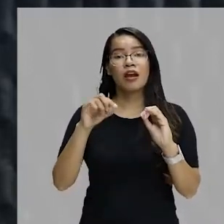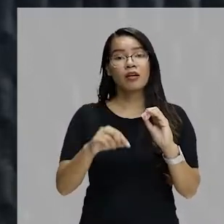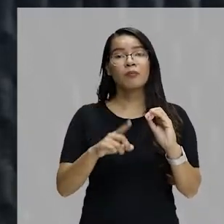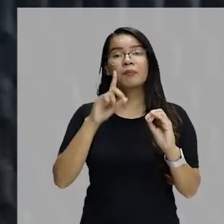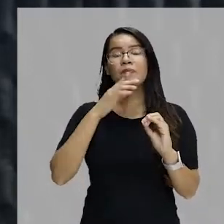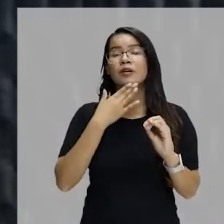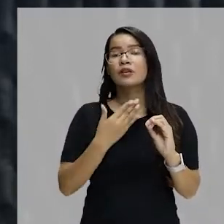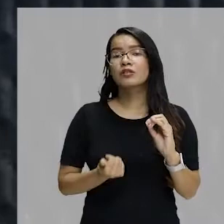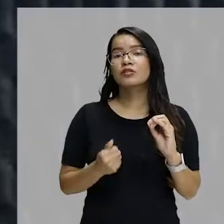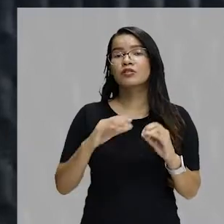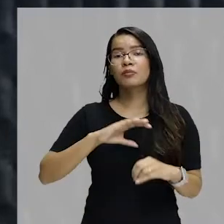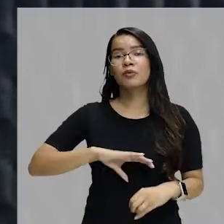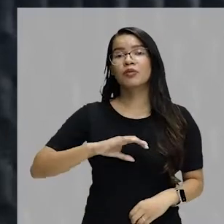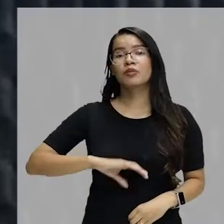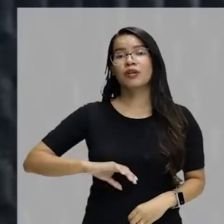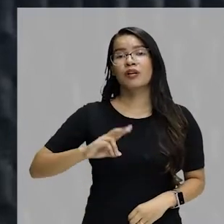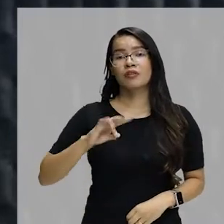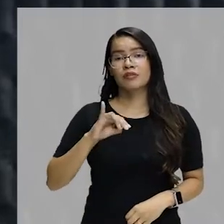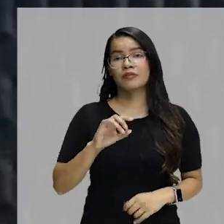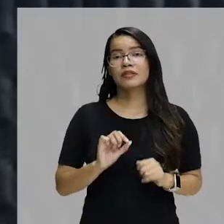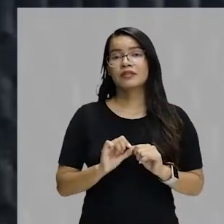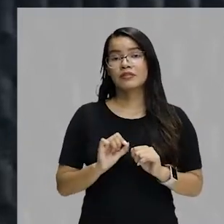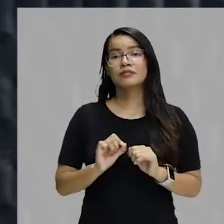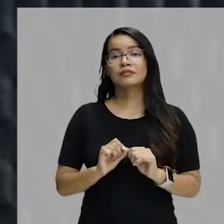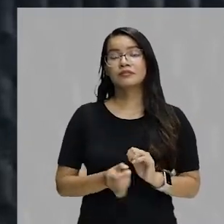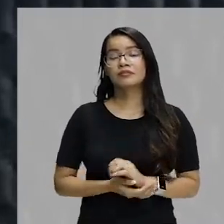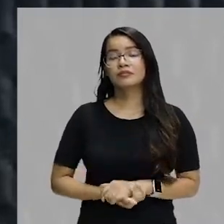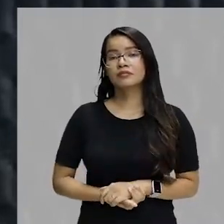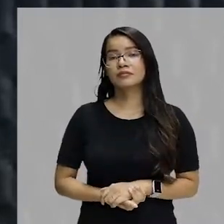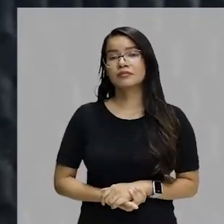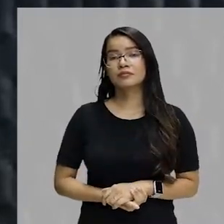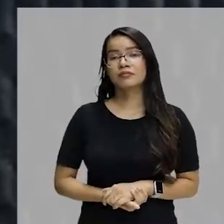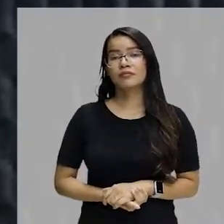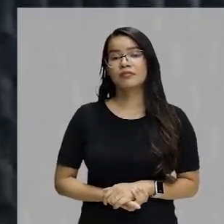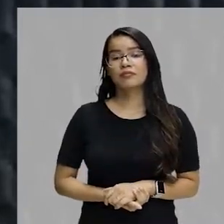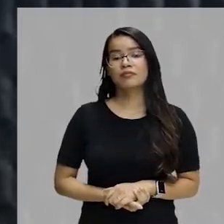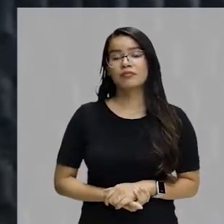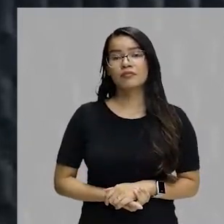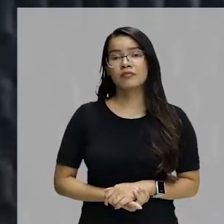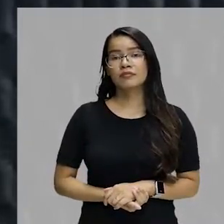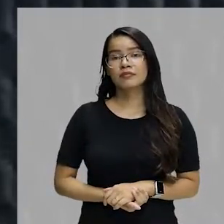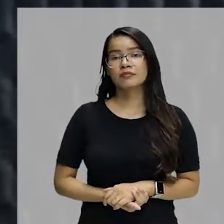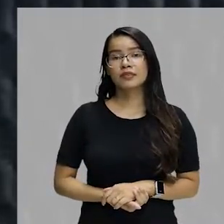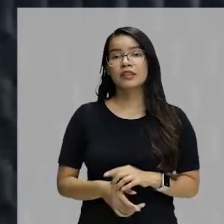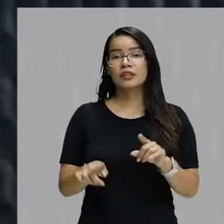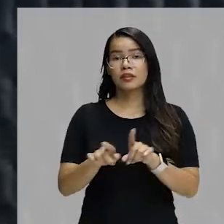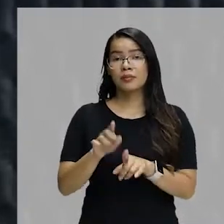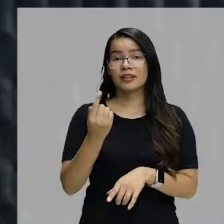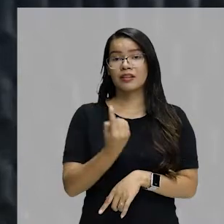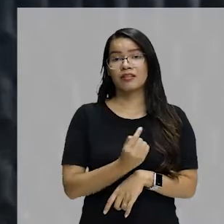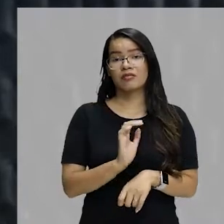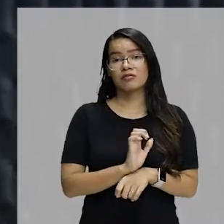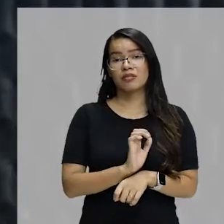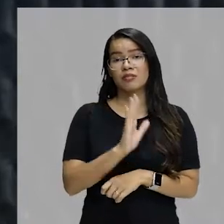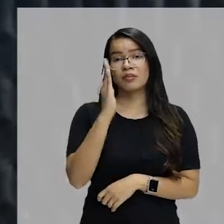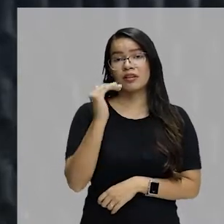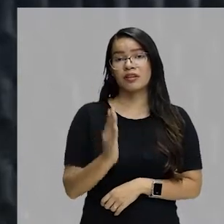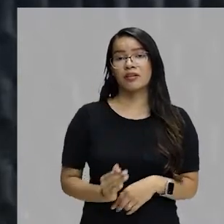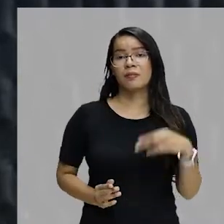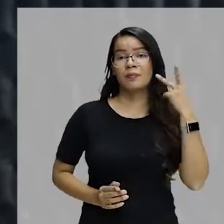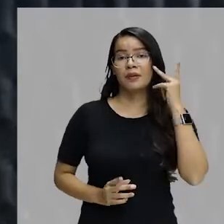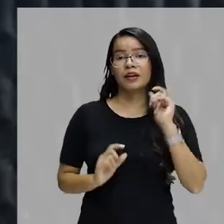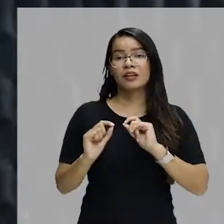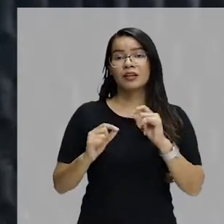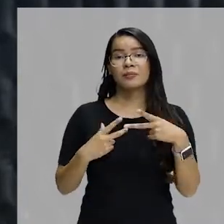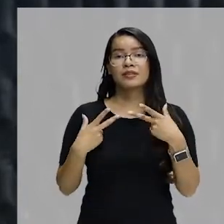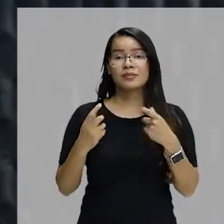Portugal vai cobrar, que o Estado português vai cobrar de Dom Pedro I, do Estado brasileiro, para que